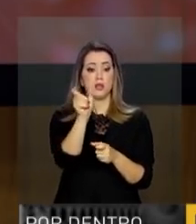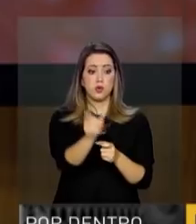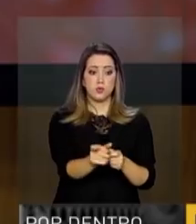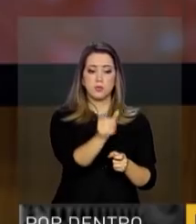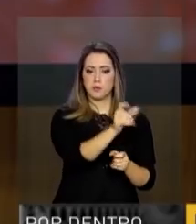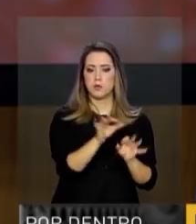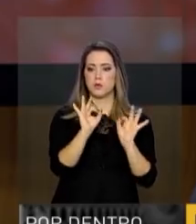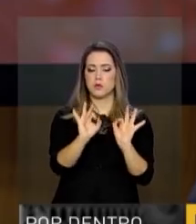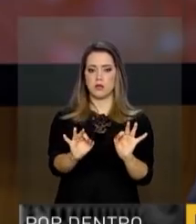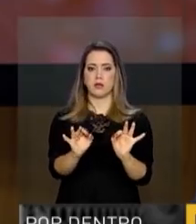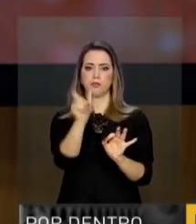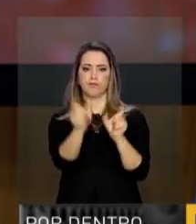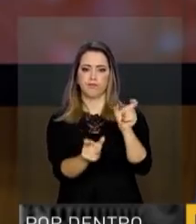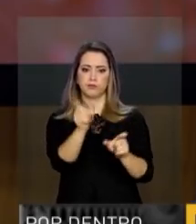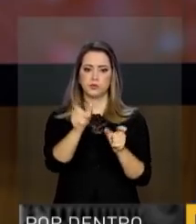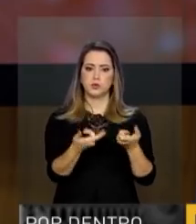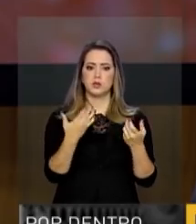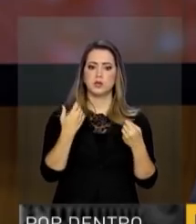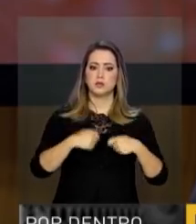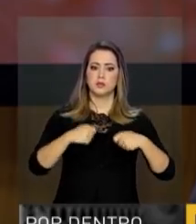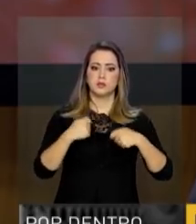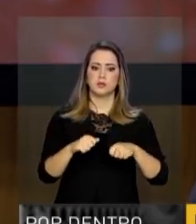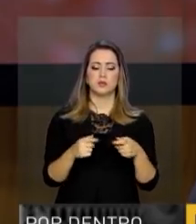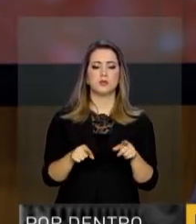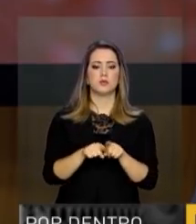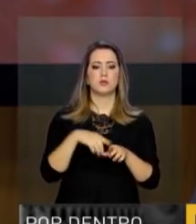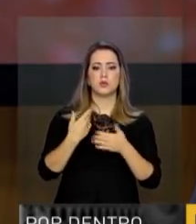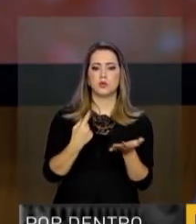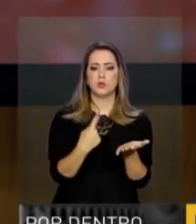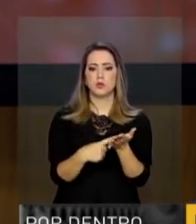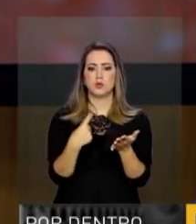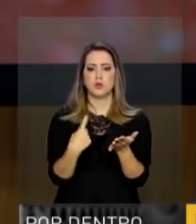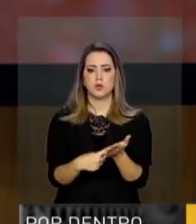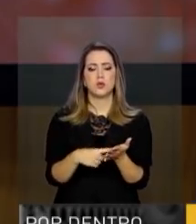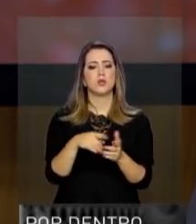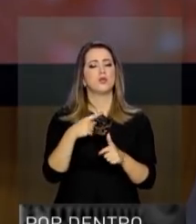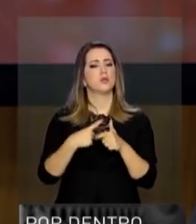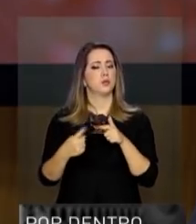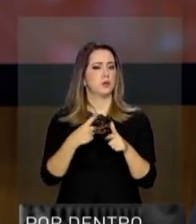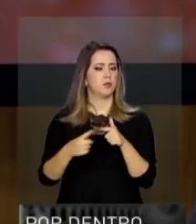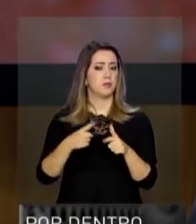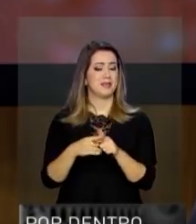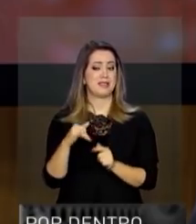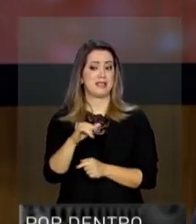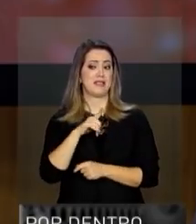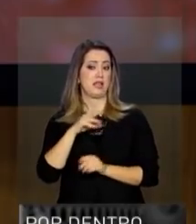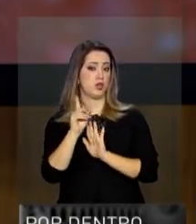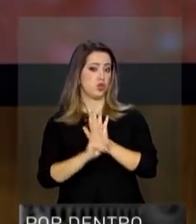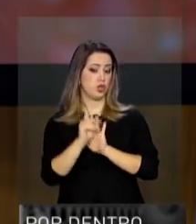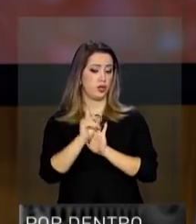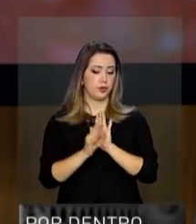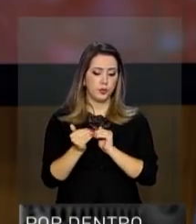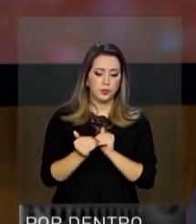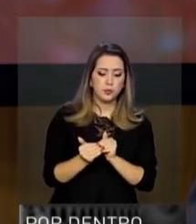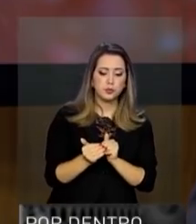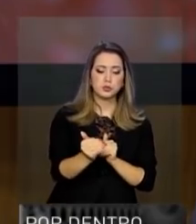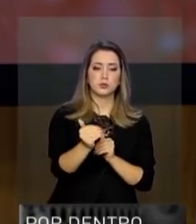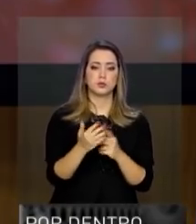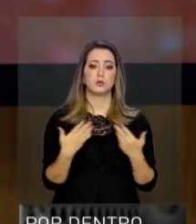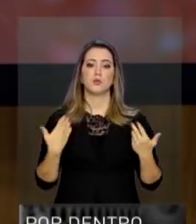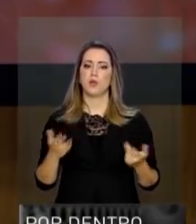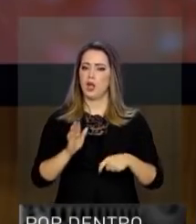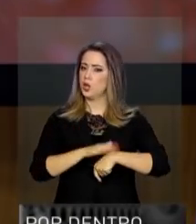que faz com que a pessoa seja submetida a uma confirmação daquela situação ou não, se ela tem direito, continua tendo direito ou não ao benefício, e